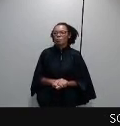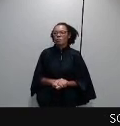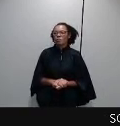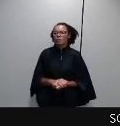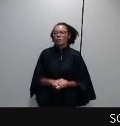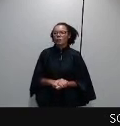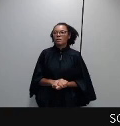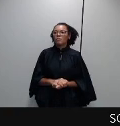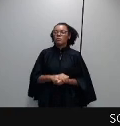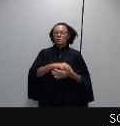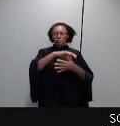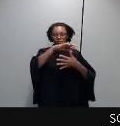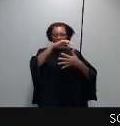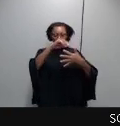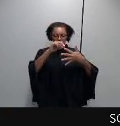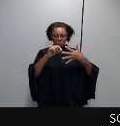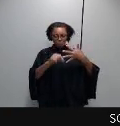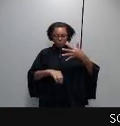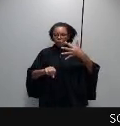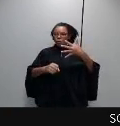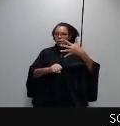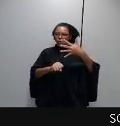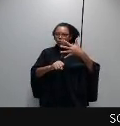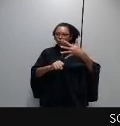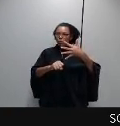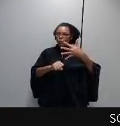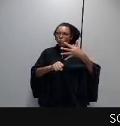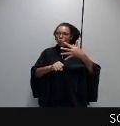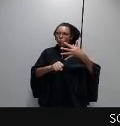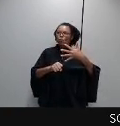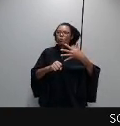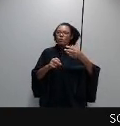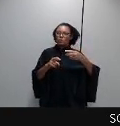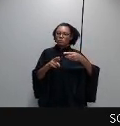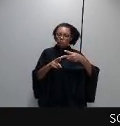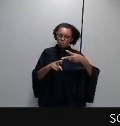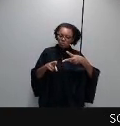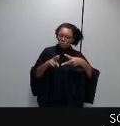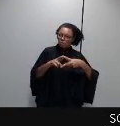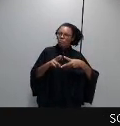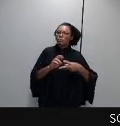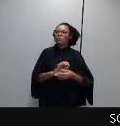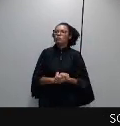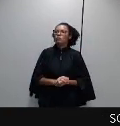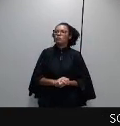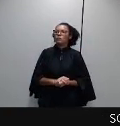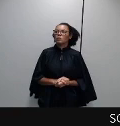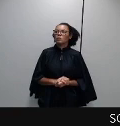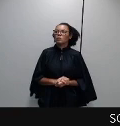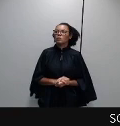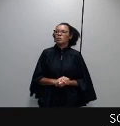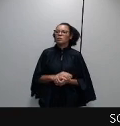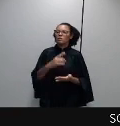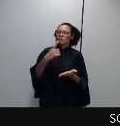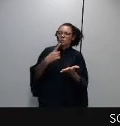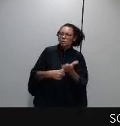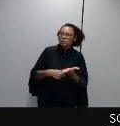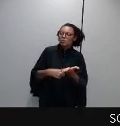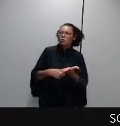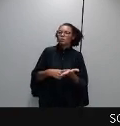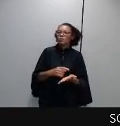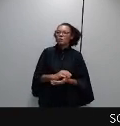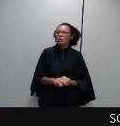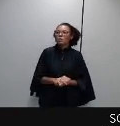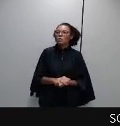8 da minha irmã eu digo gente ficou short entrada particular que se dá provimento para confirmar a medida liminar deferida por mim